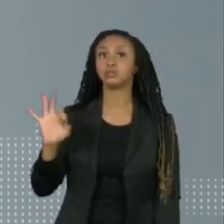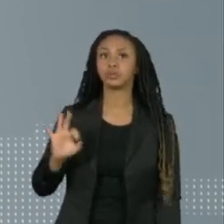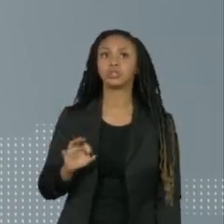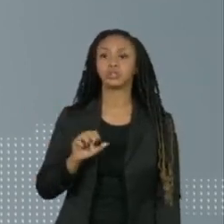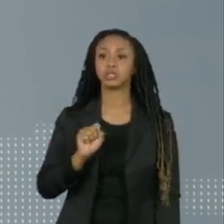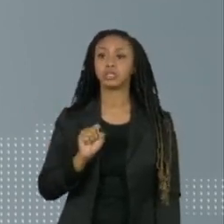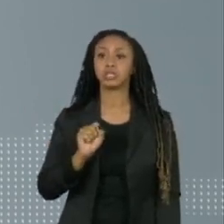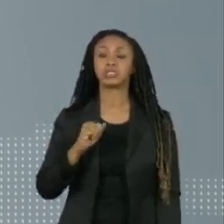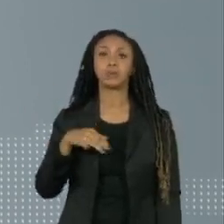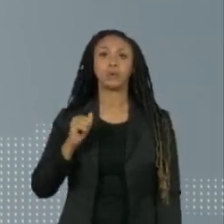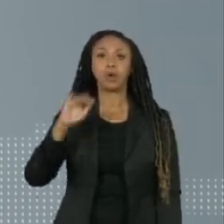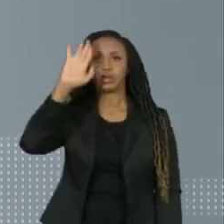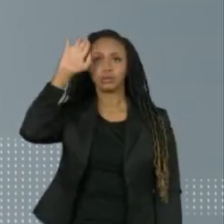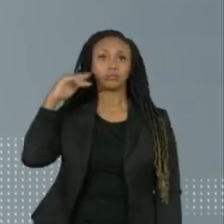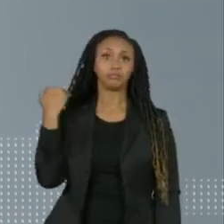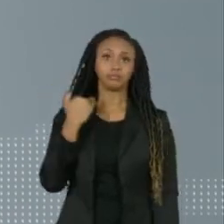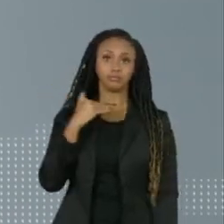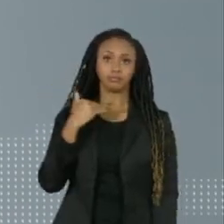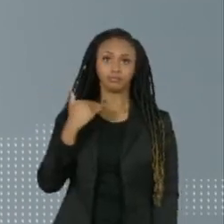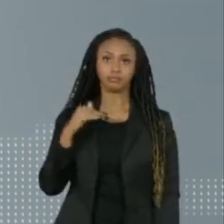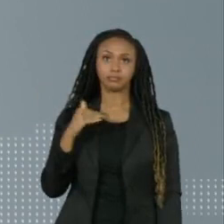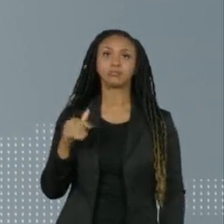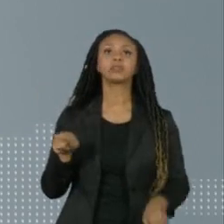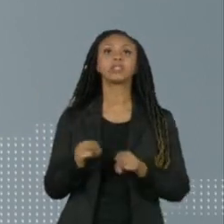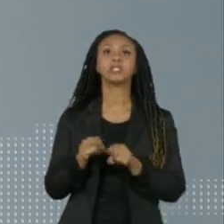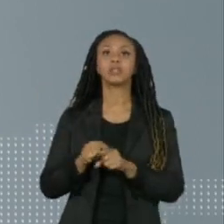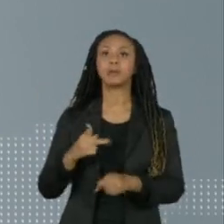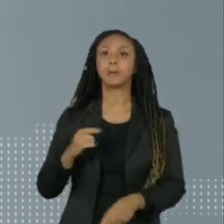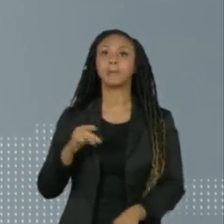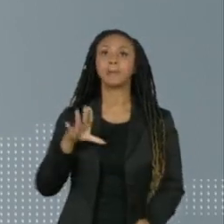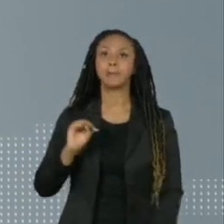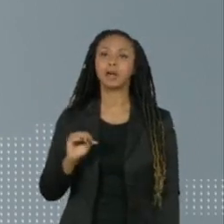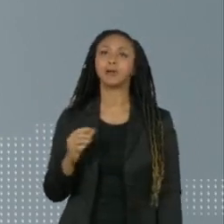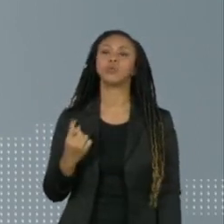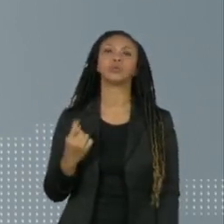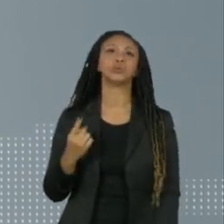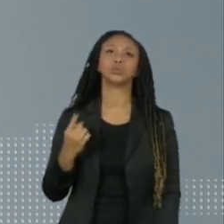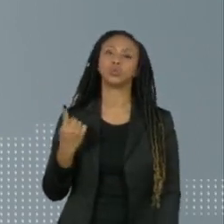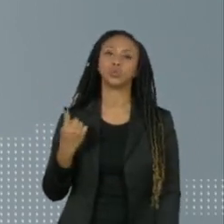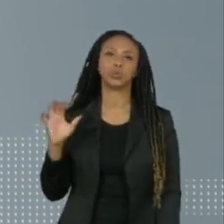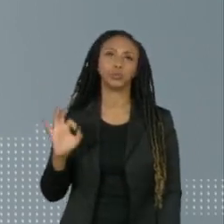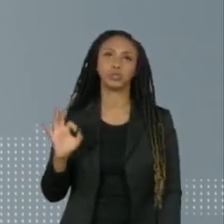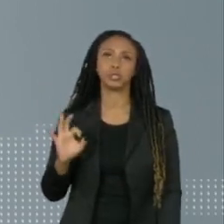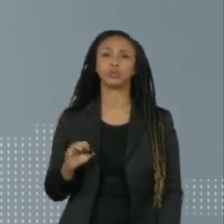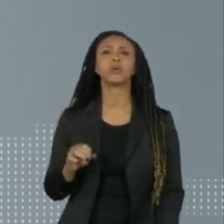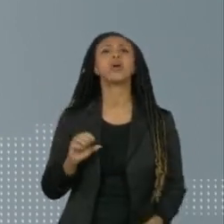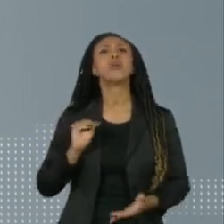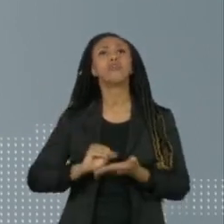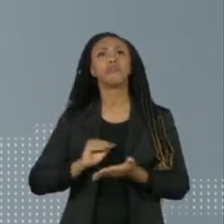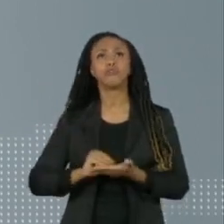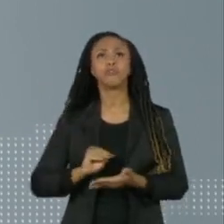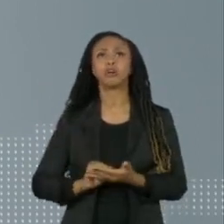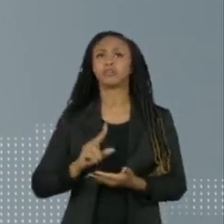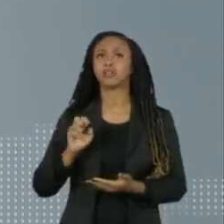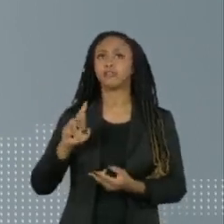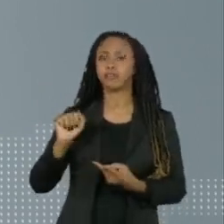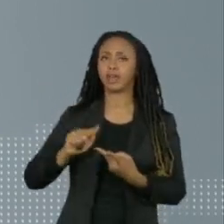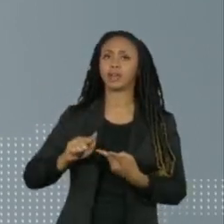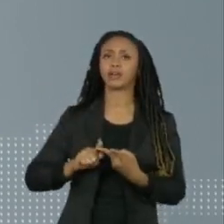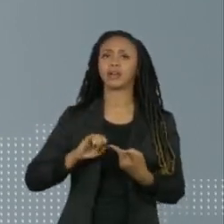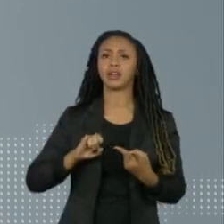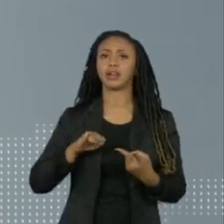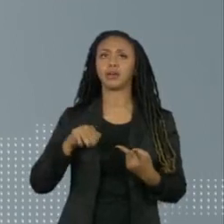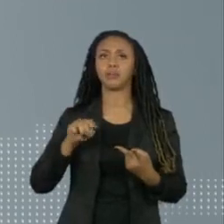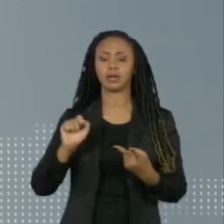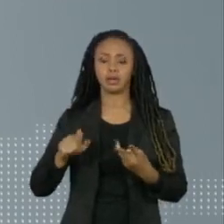Simone tebet do MDB e Pablo assado pros tem um por cento não pontuaram na pesquisa Vera Lúcia do PSTU em Mael